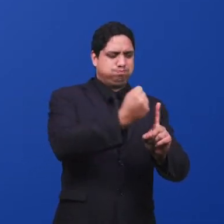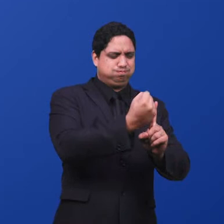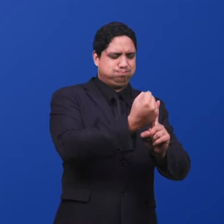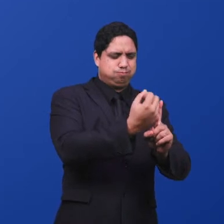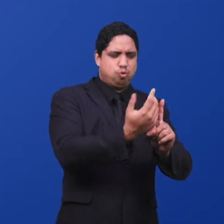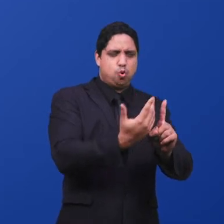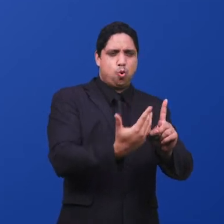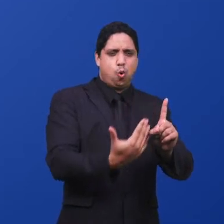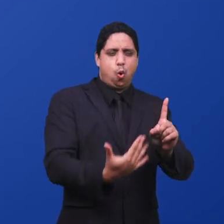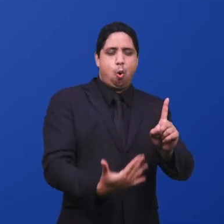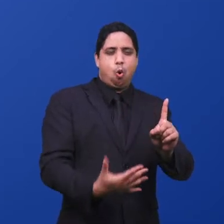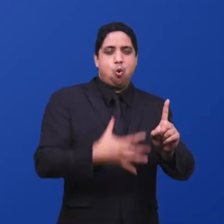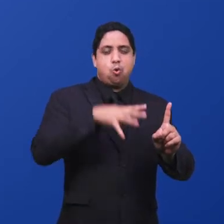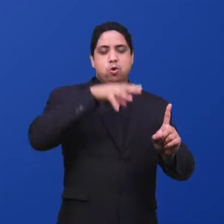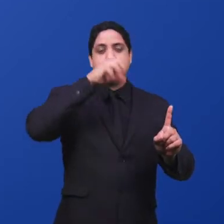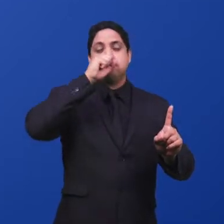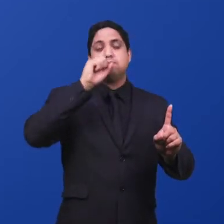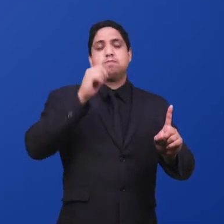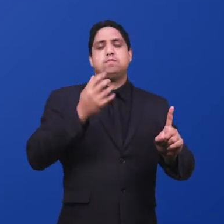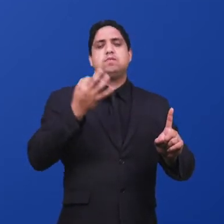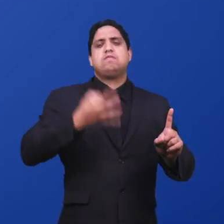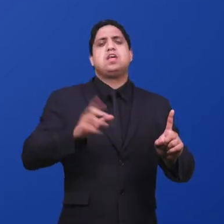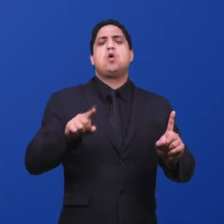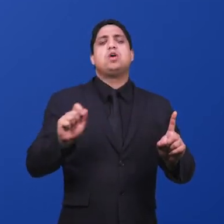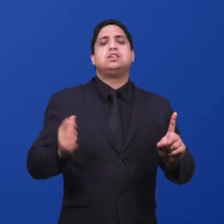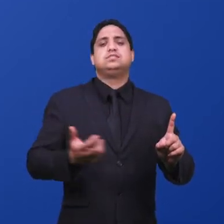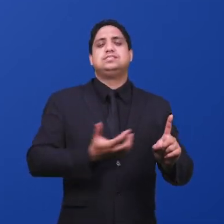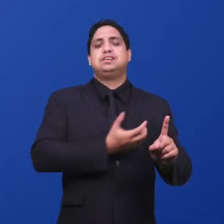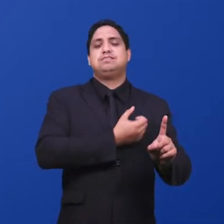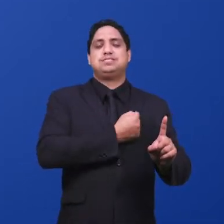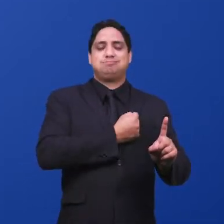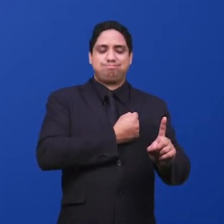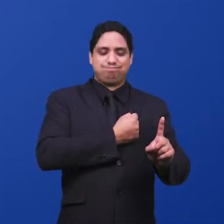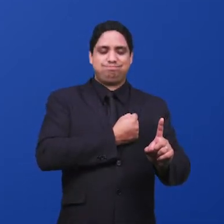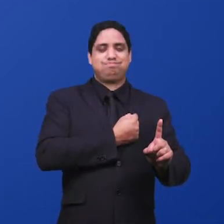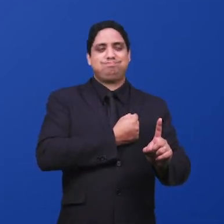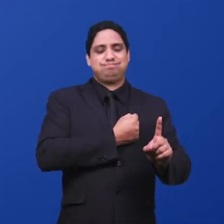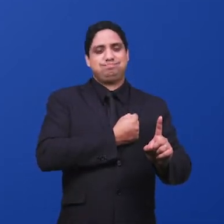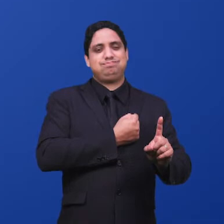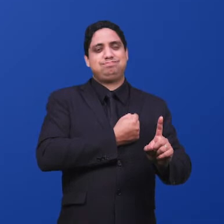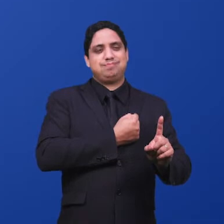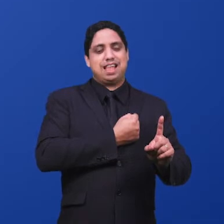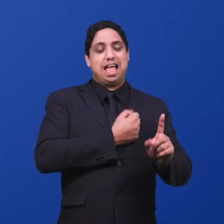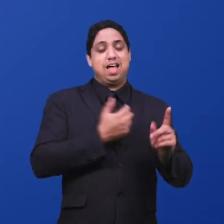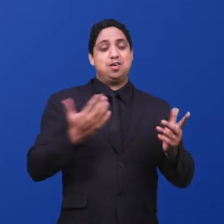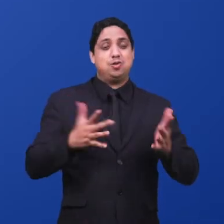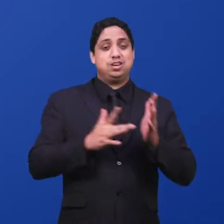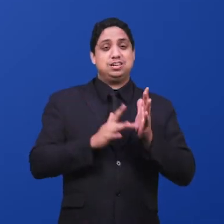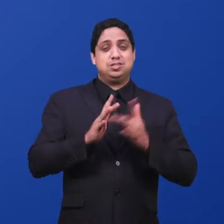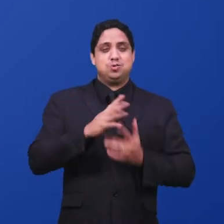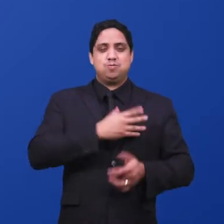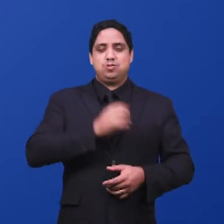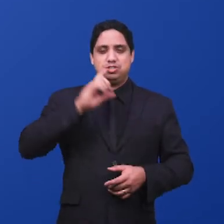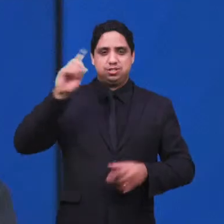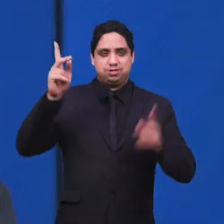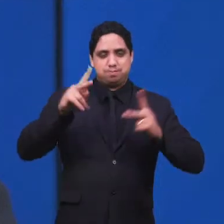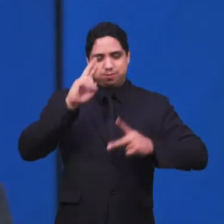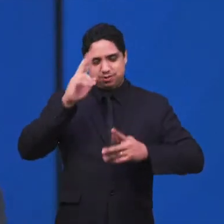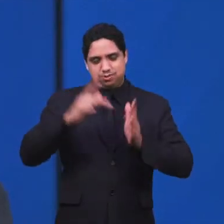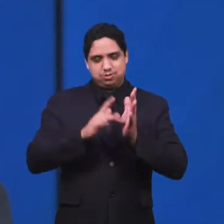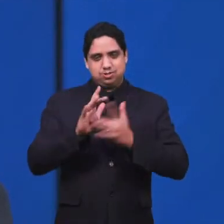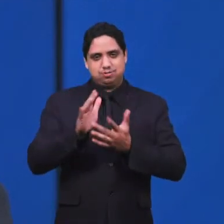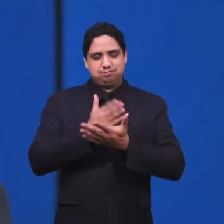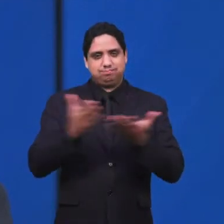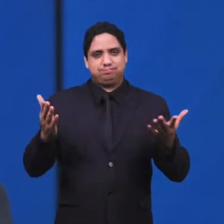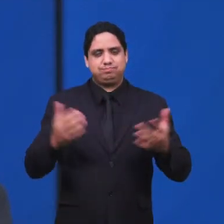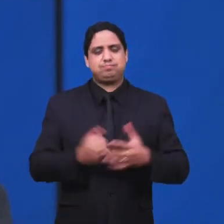aroma, que é a salvação de Jesus. Quando ele foi traído, ele nos tornou filhos de Deus. A paz do Senhor Jesus. Amém,